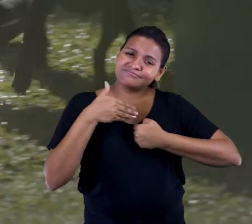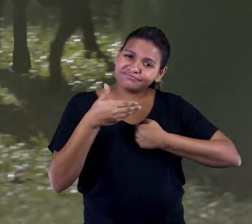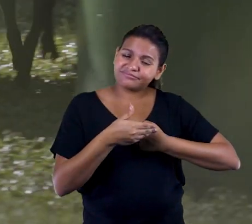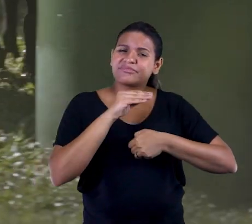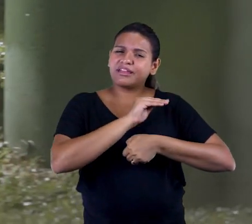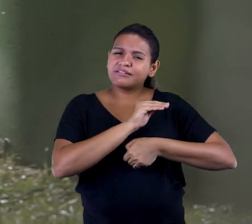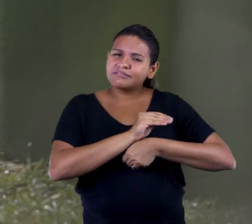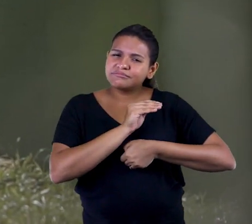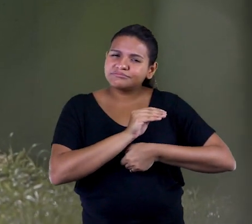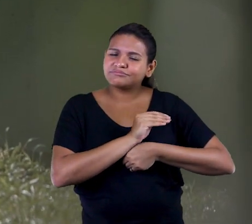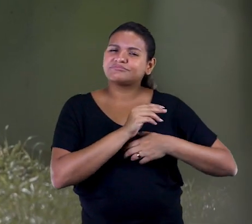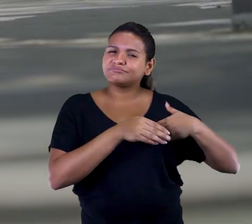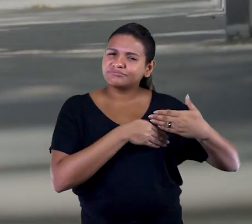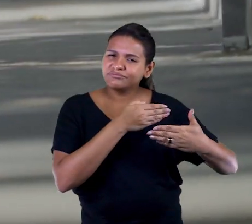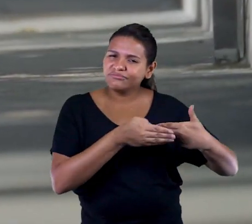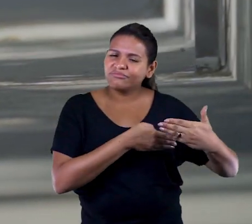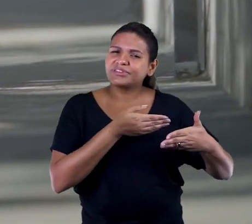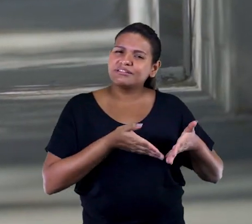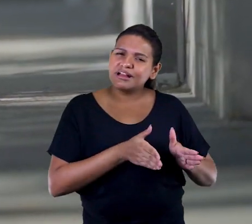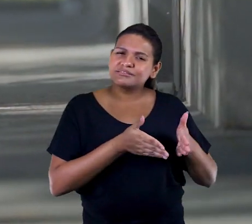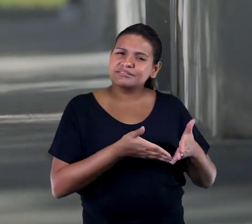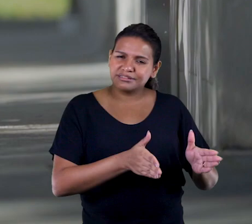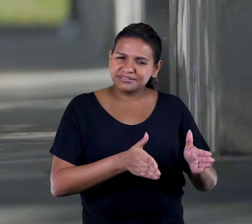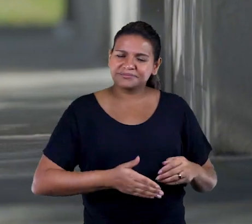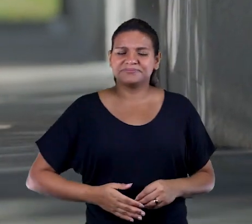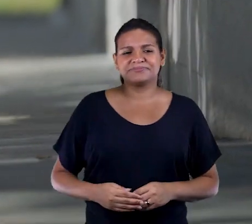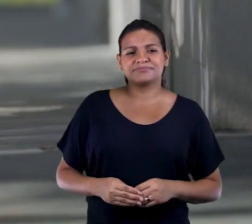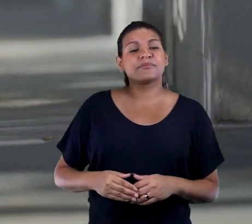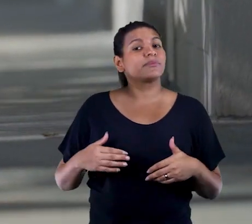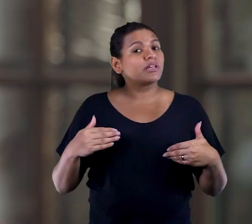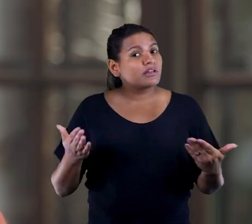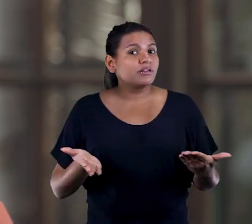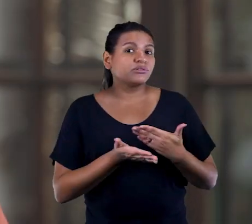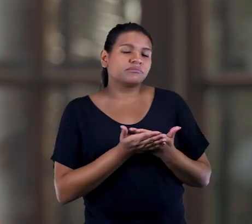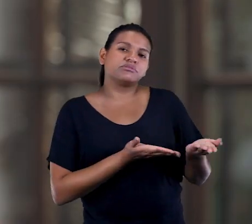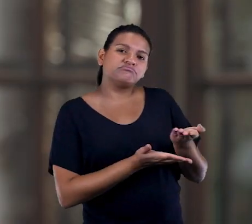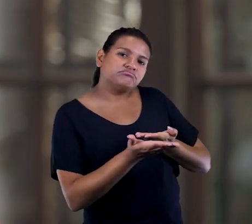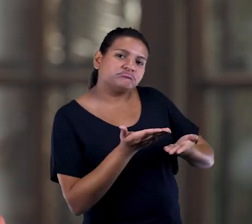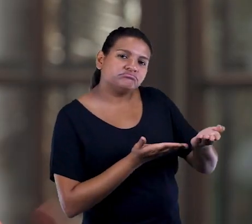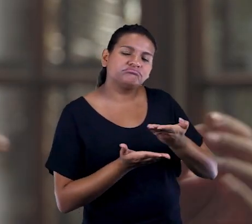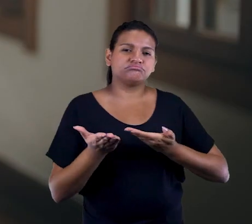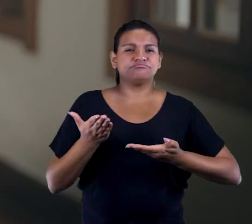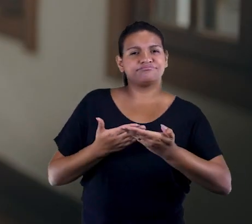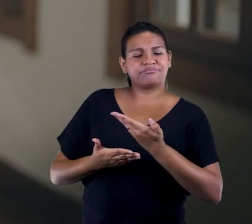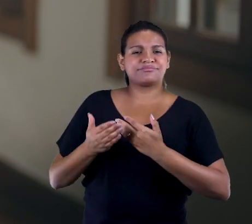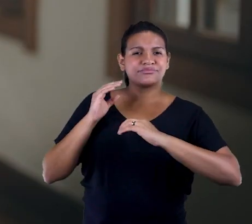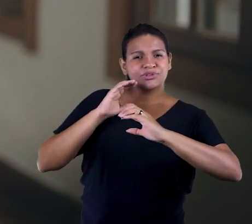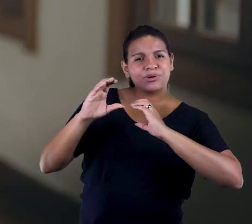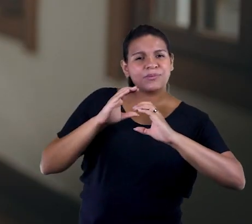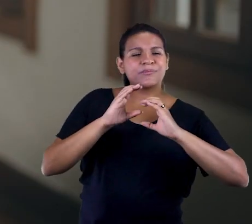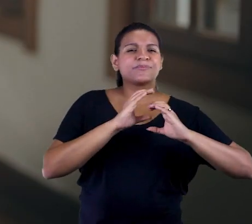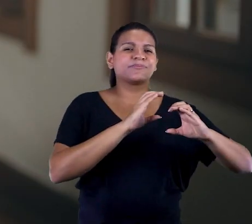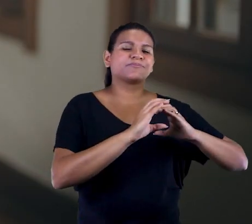que eram mais mansos, então como se fosse uma domesticação um pouco mais ativa mesmo. Essa relação foi ficando mais próxima, essas